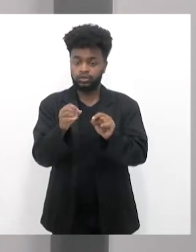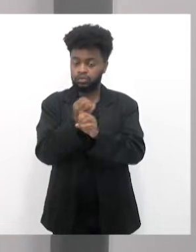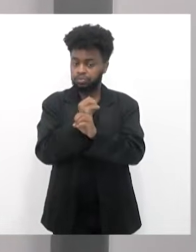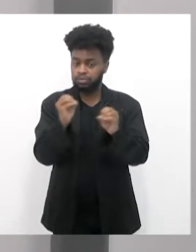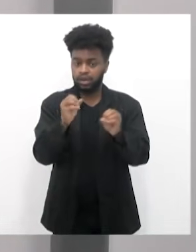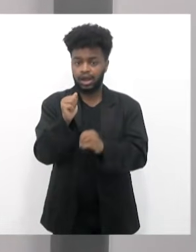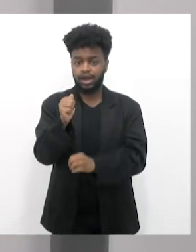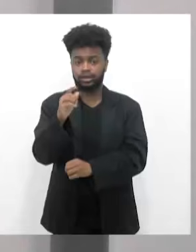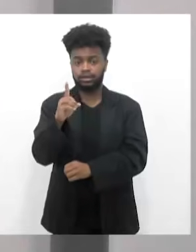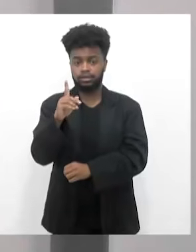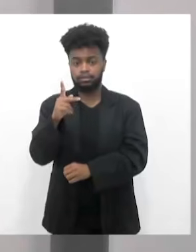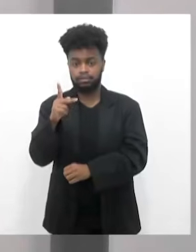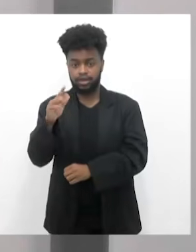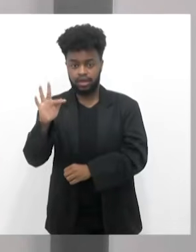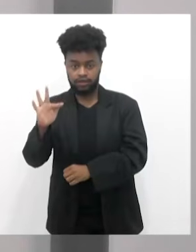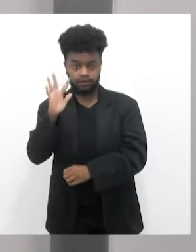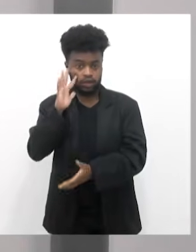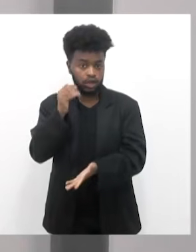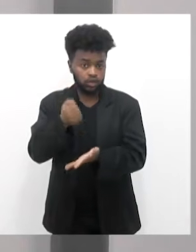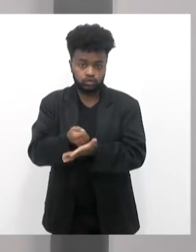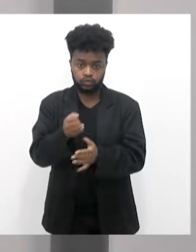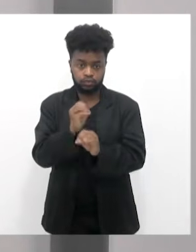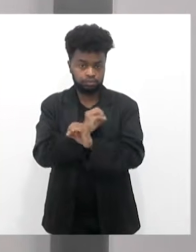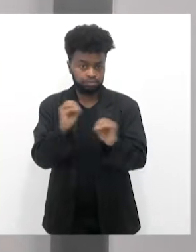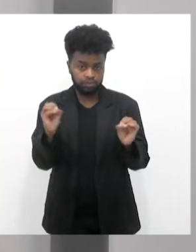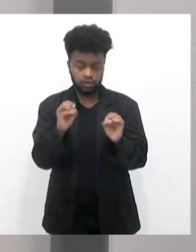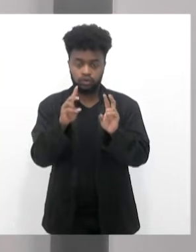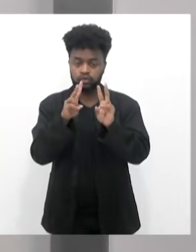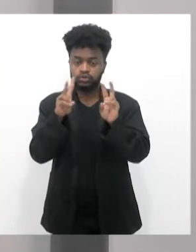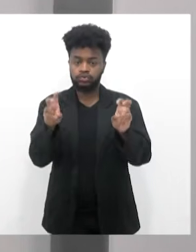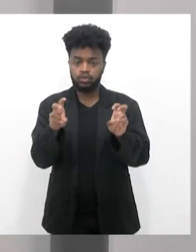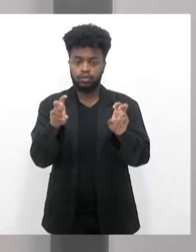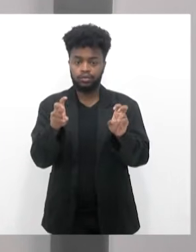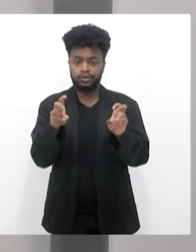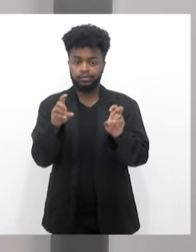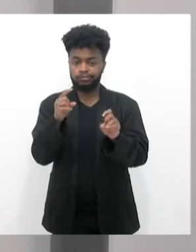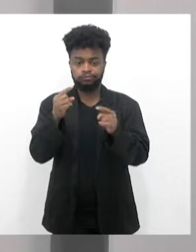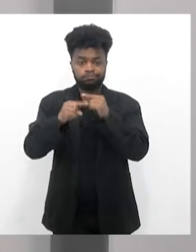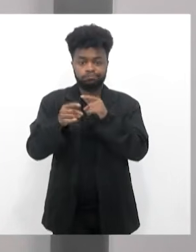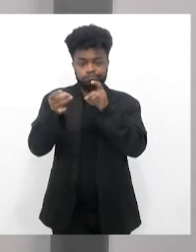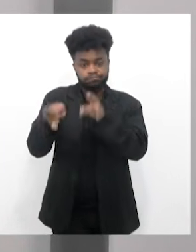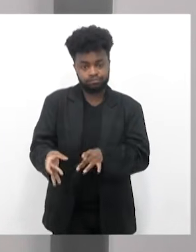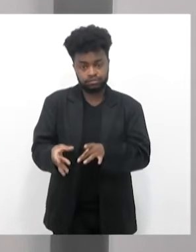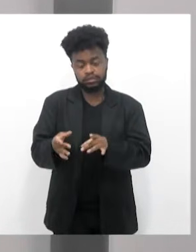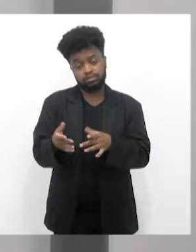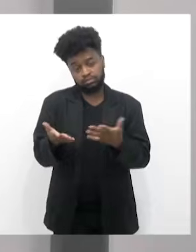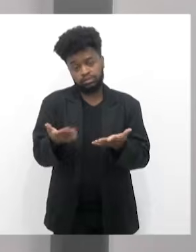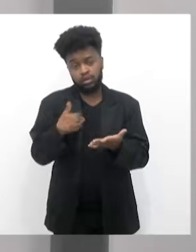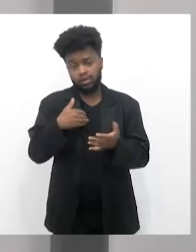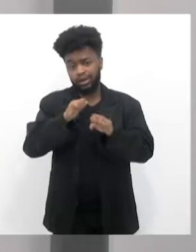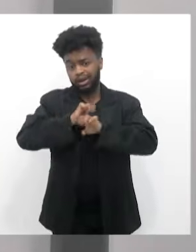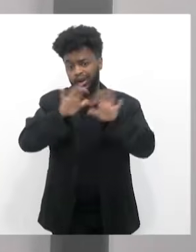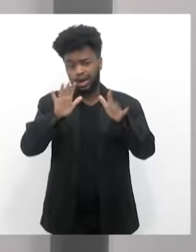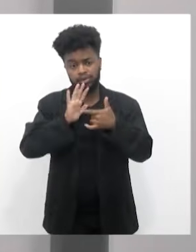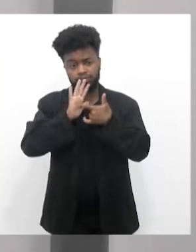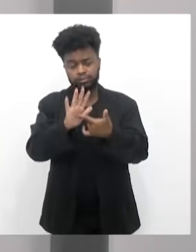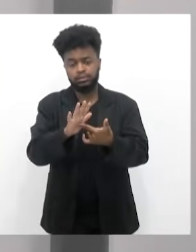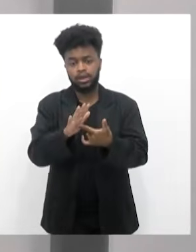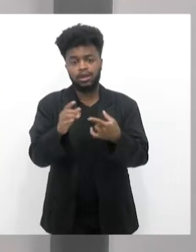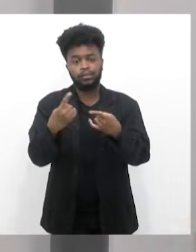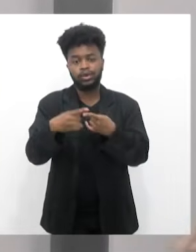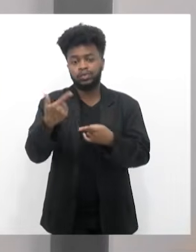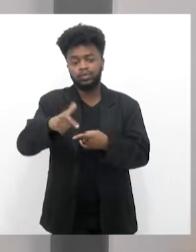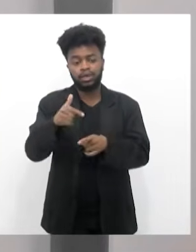ADPFs enfrentou a questão de desincompatibilização. Que fique claro, nenhuma decisão do Supremo